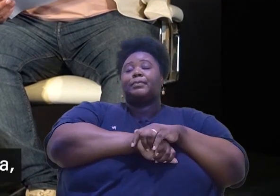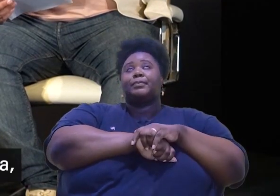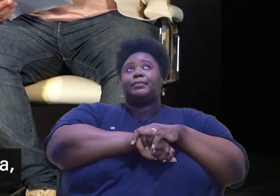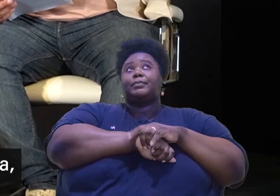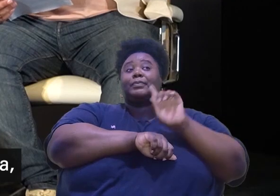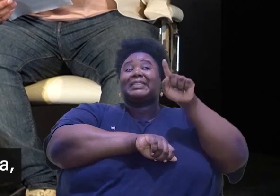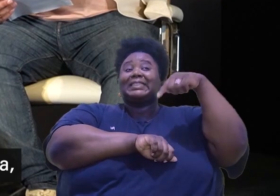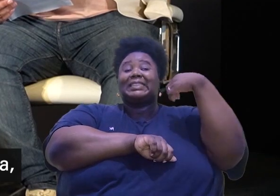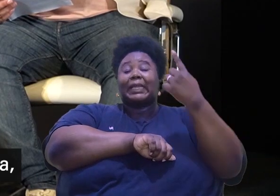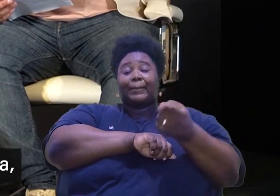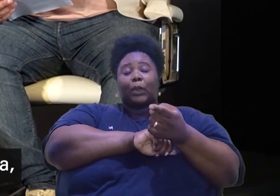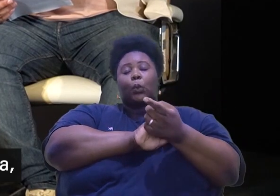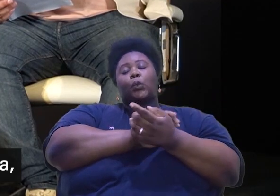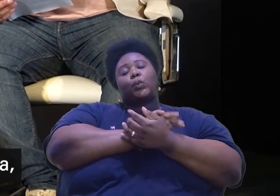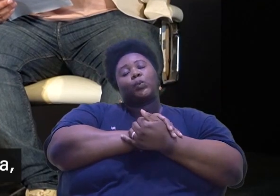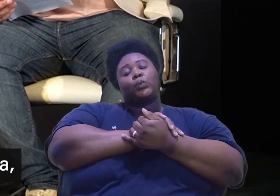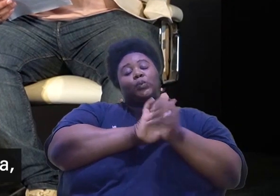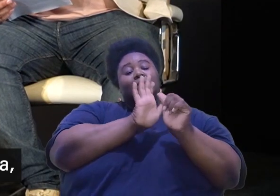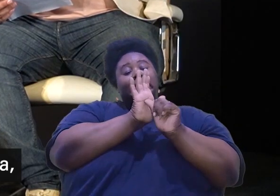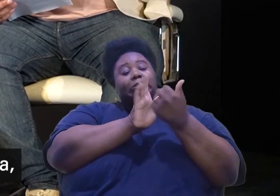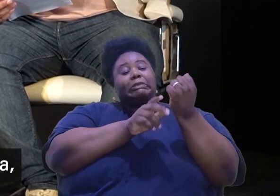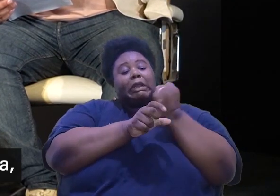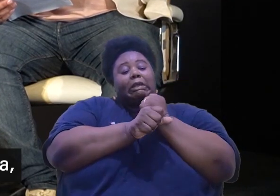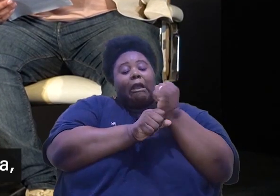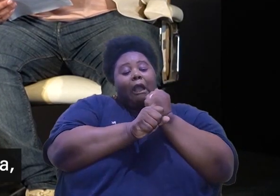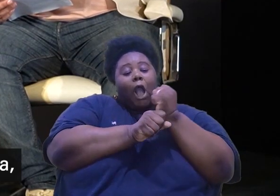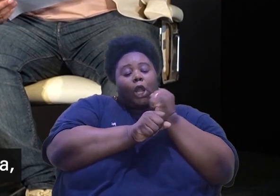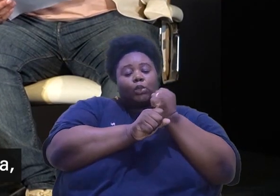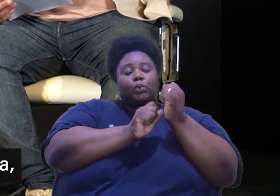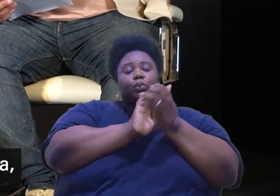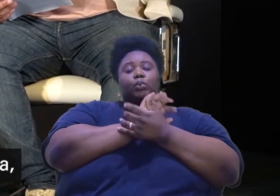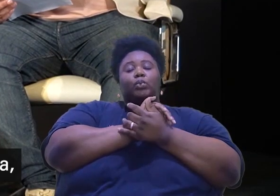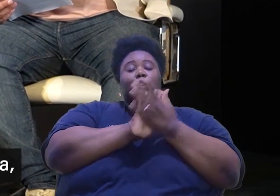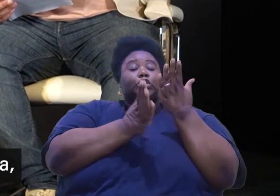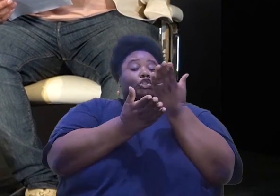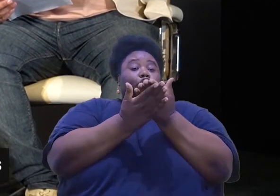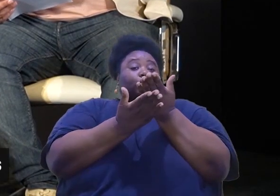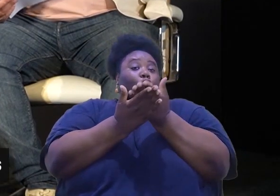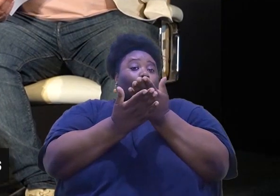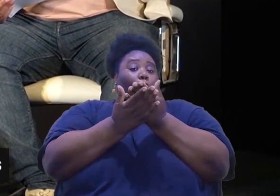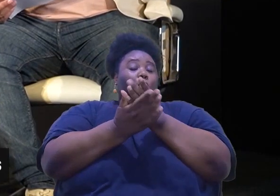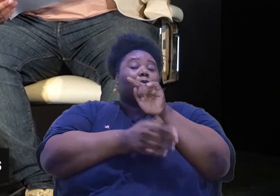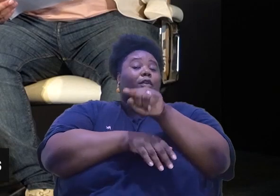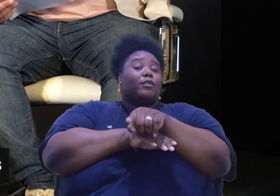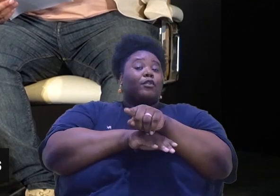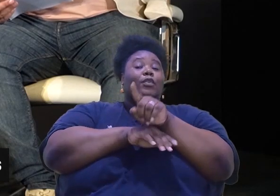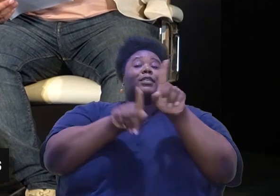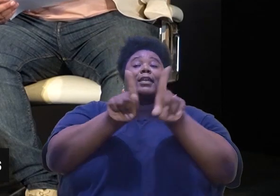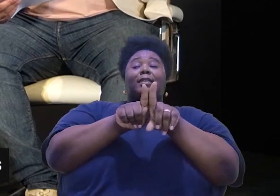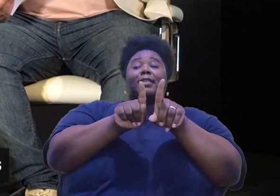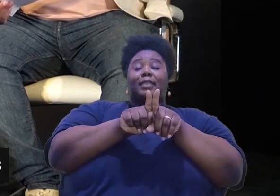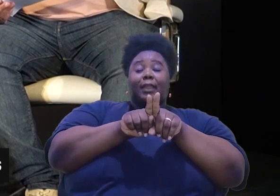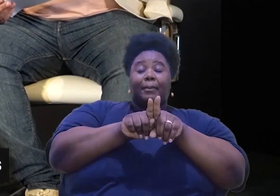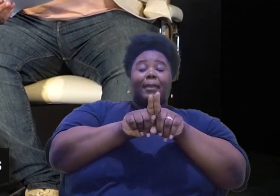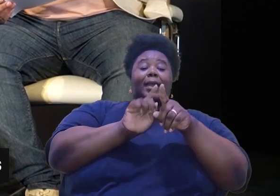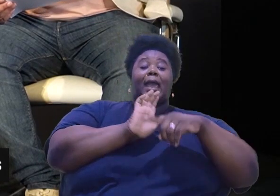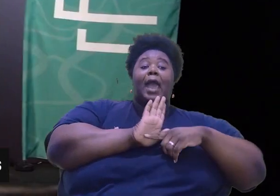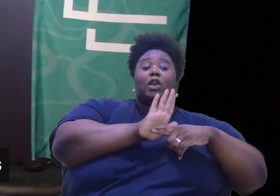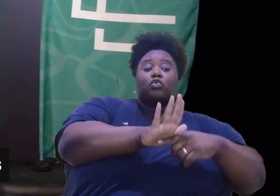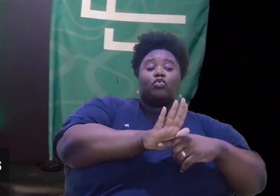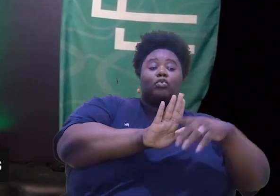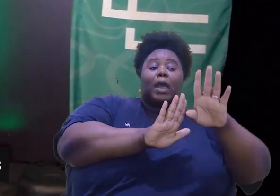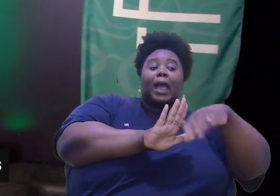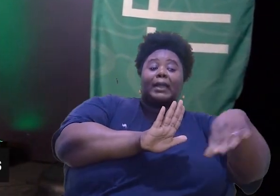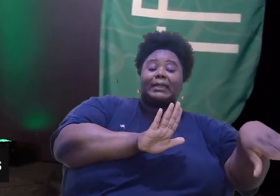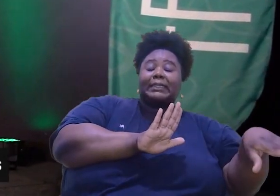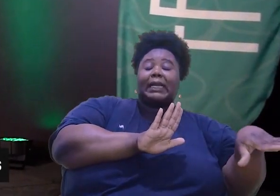logo depois, né, dos primeiros anos de escola, você passar também a auxiliar